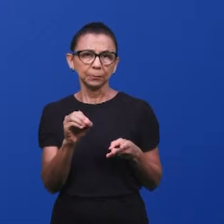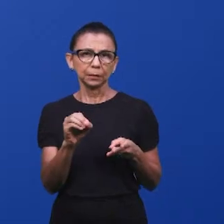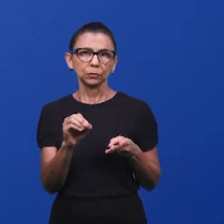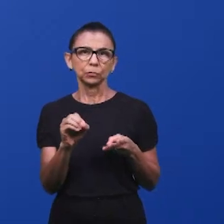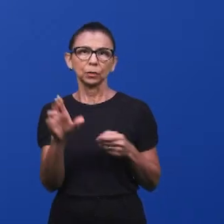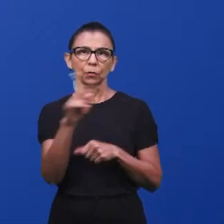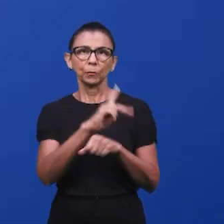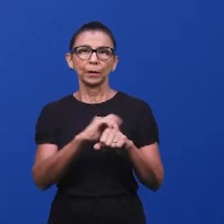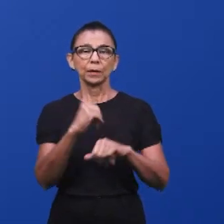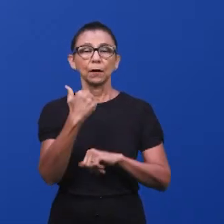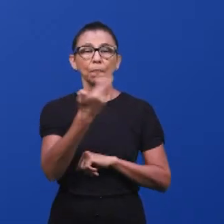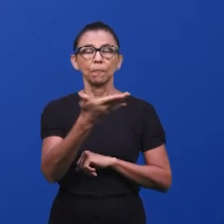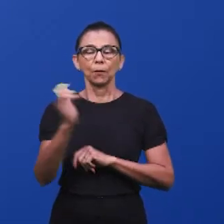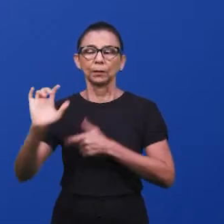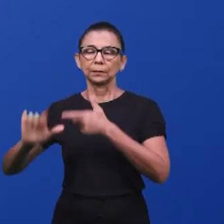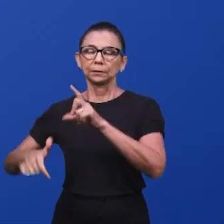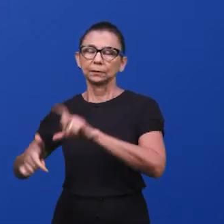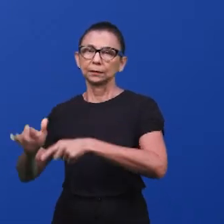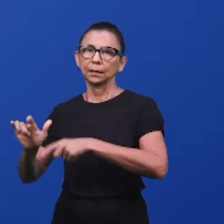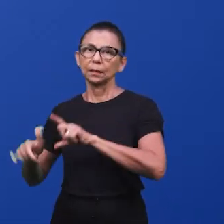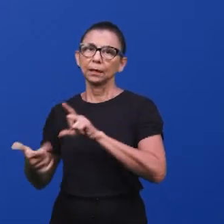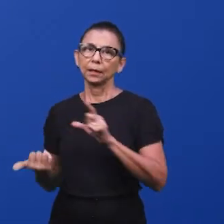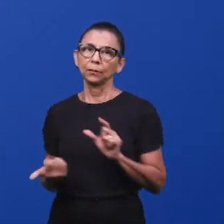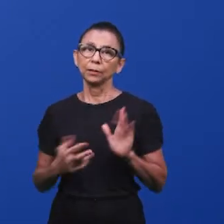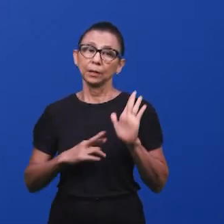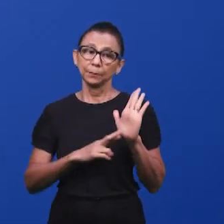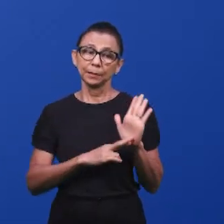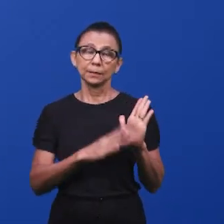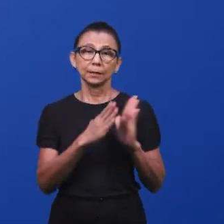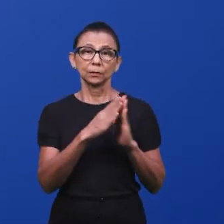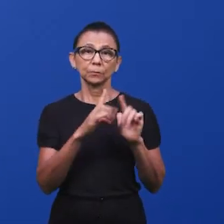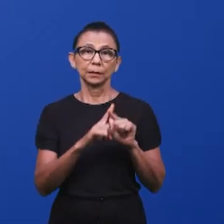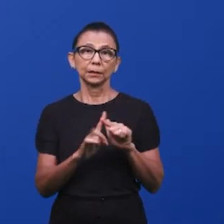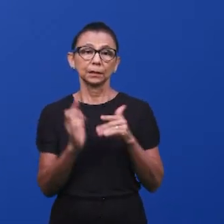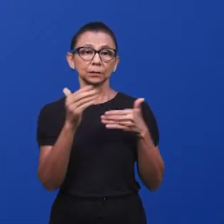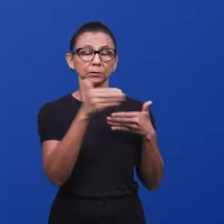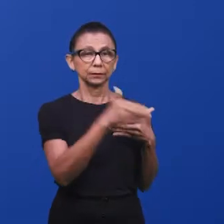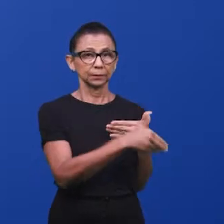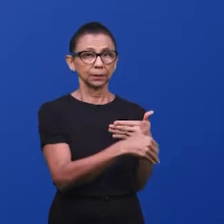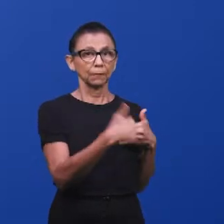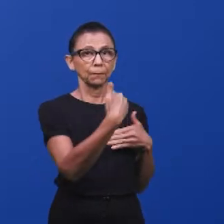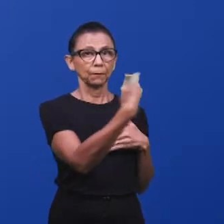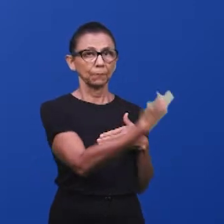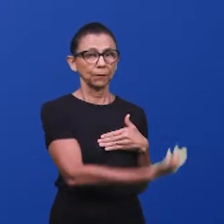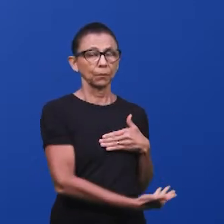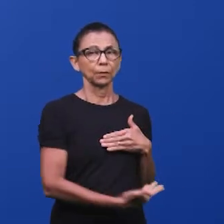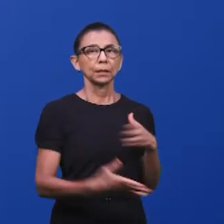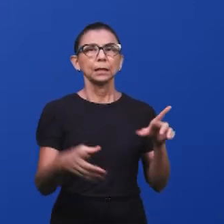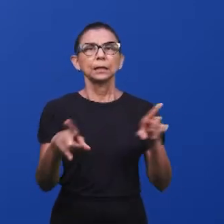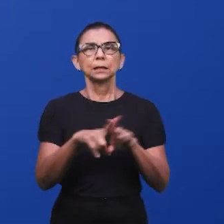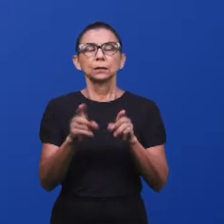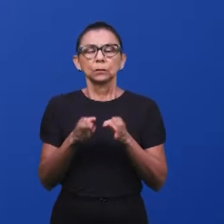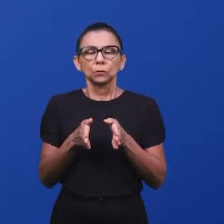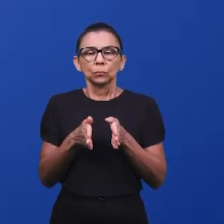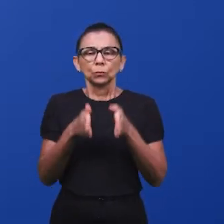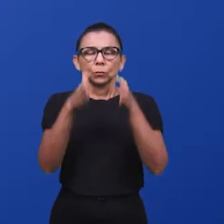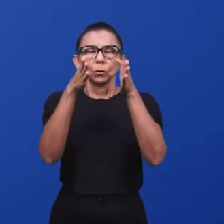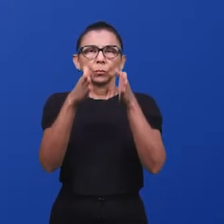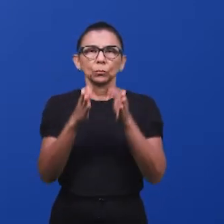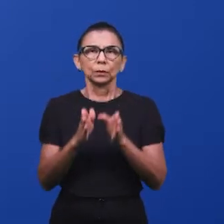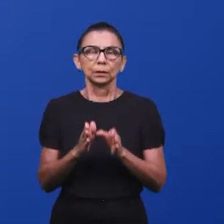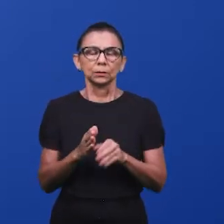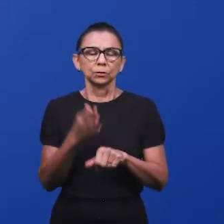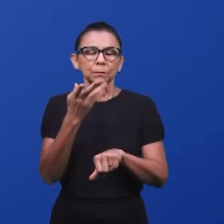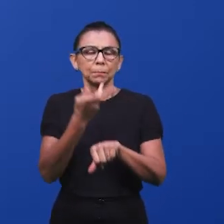Israel. Profeticamente, representa a igreja gentílica. O verso 10 nos diz assim: fez-lhe colunas de